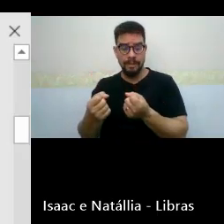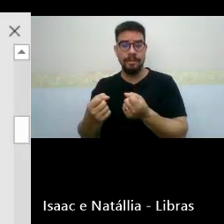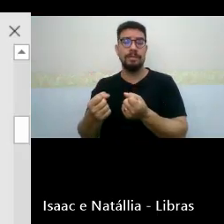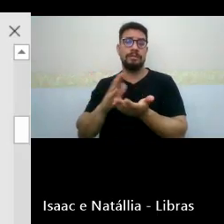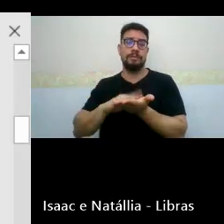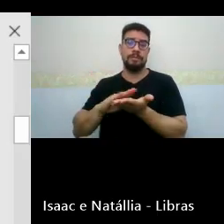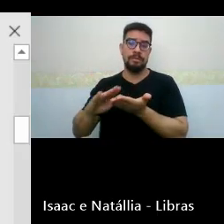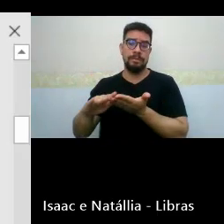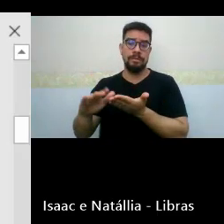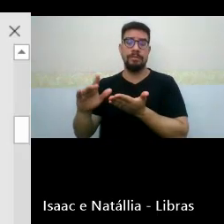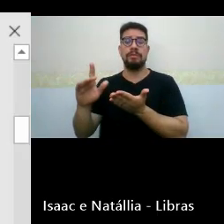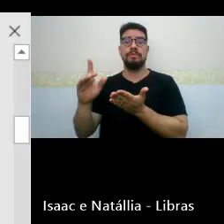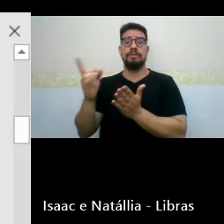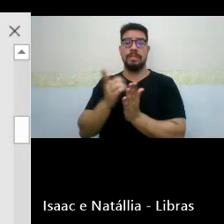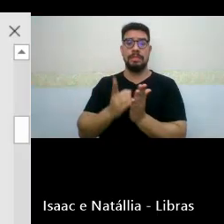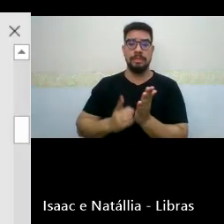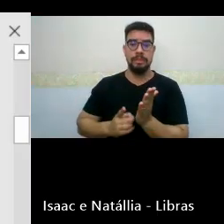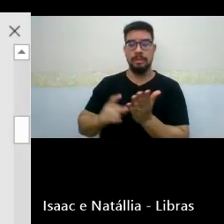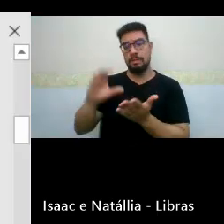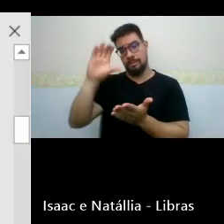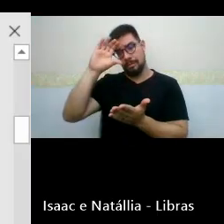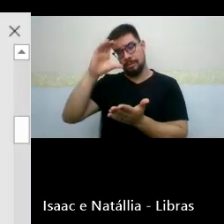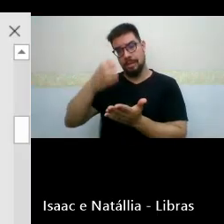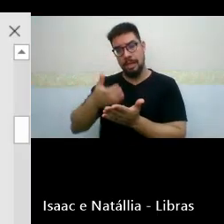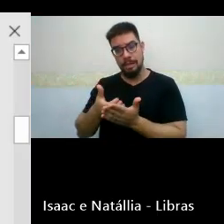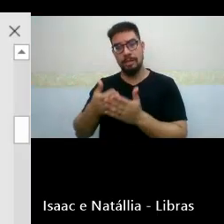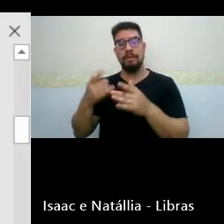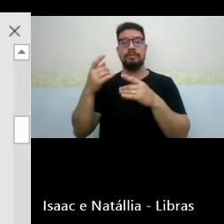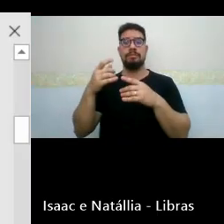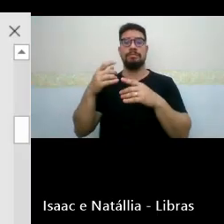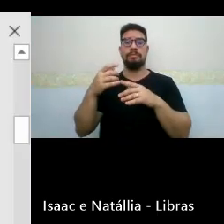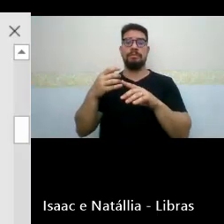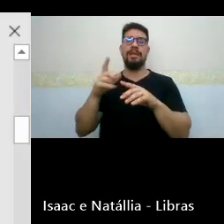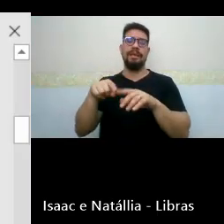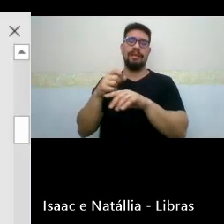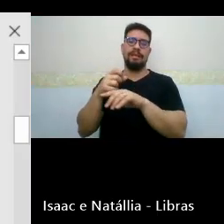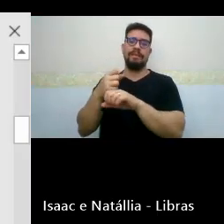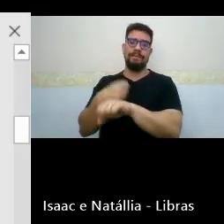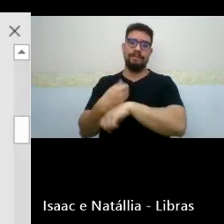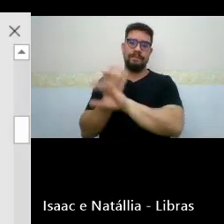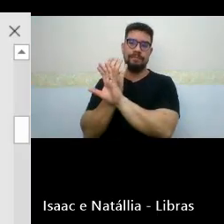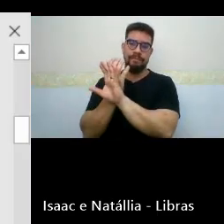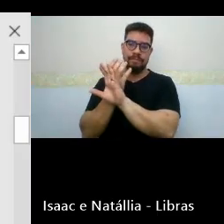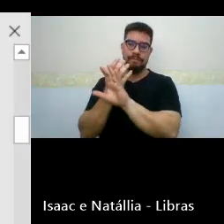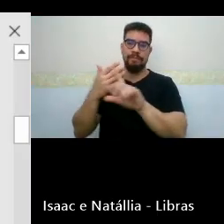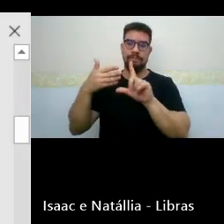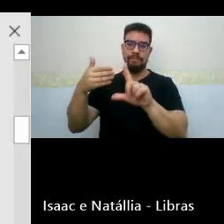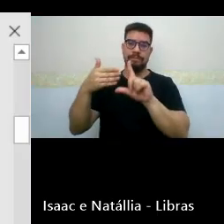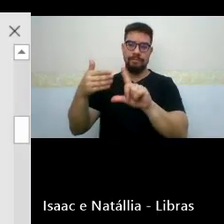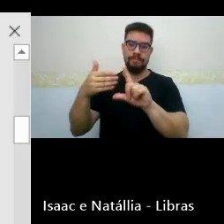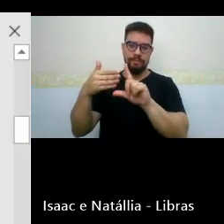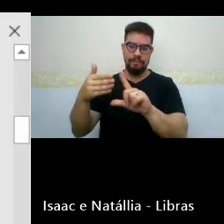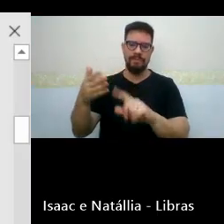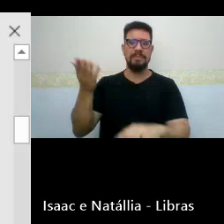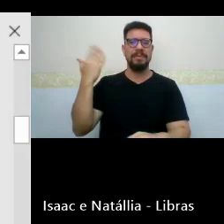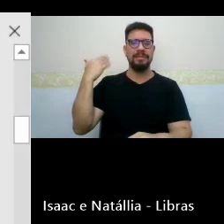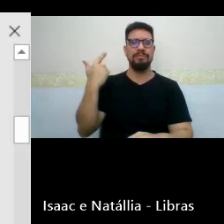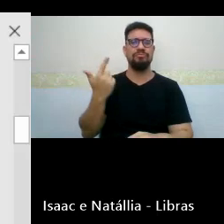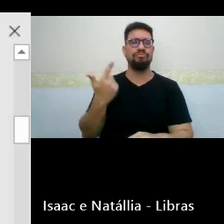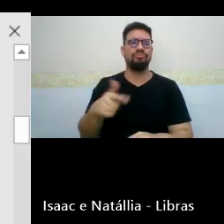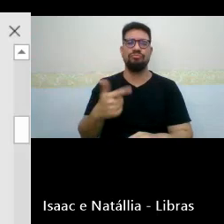de videoconferência. Ainda se chamava videoconferência, ainda não tínhamos o Teams. Era uma coisa bem